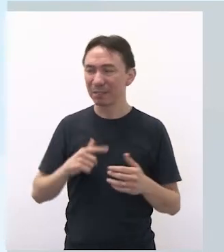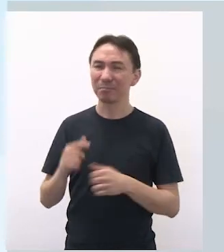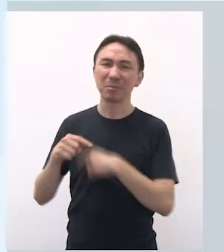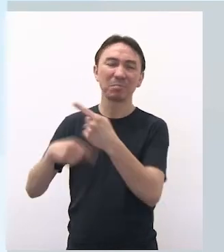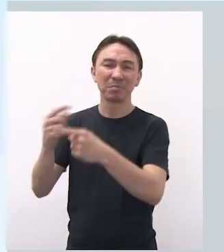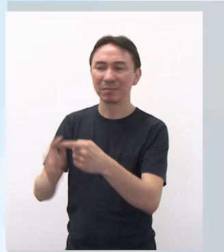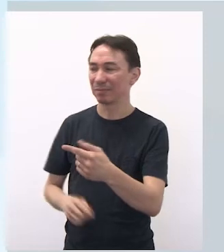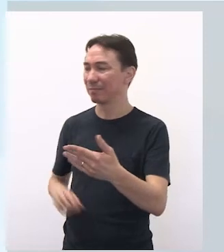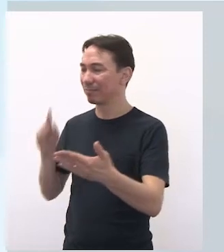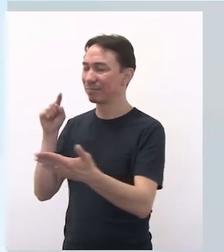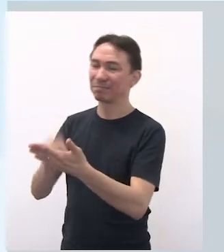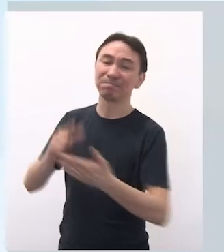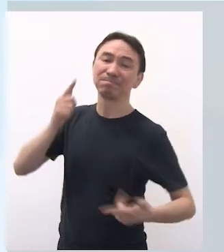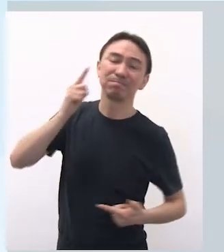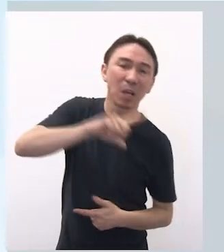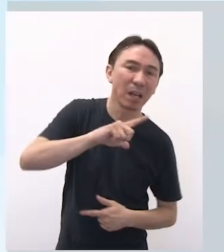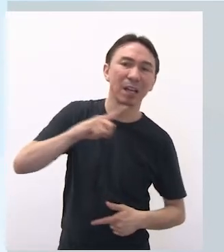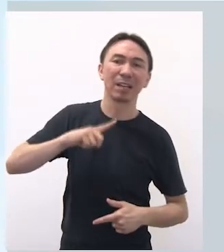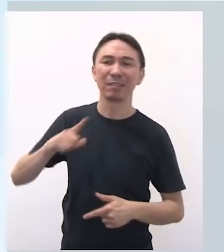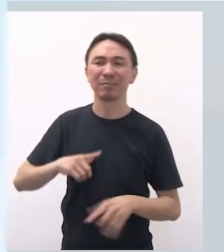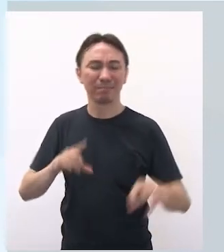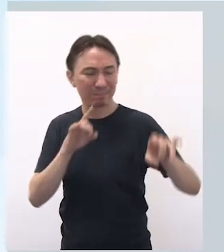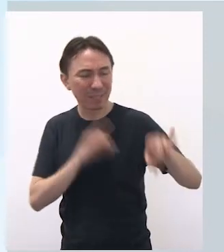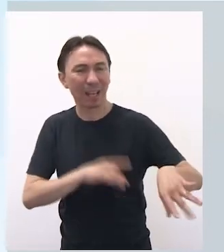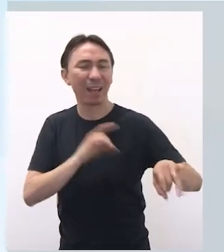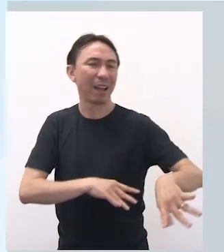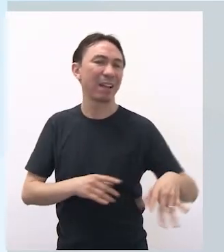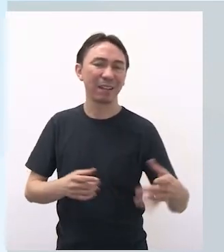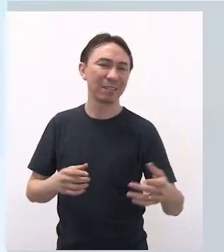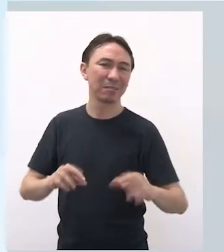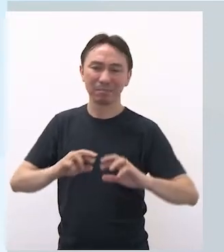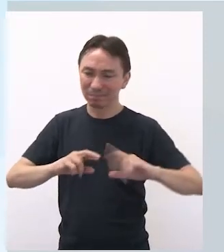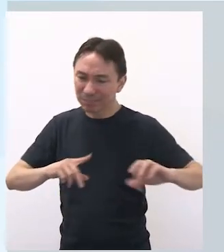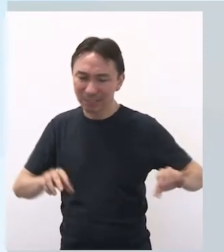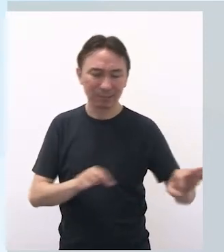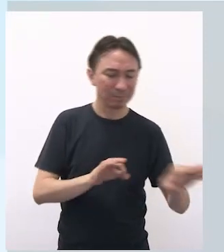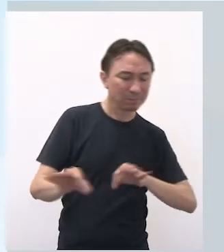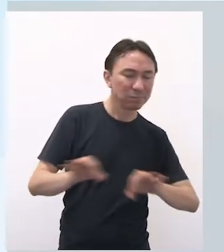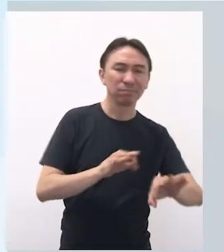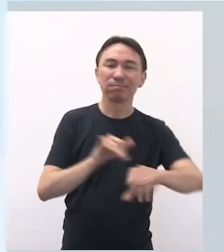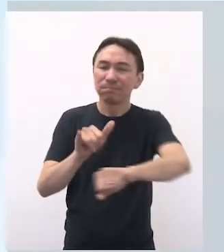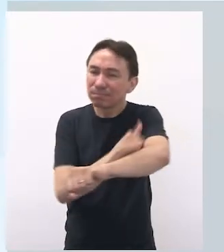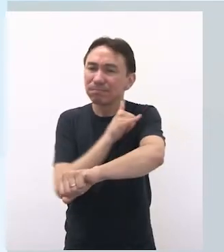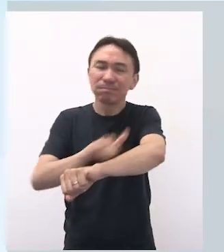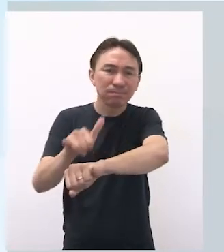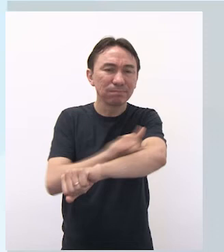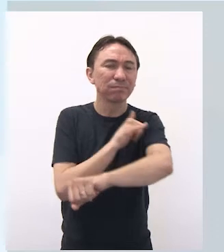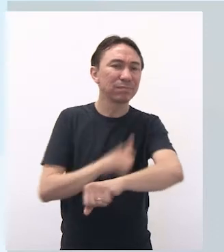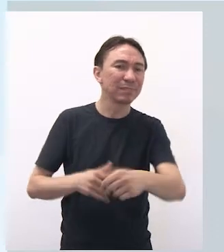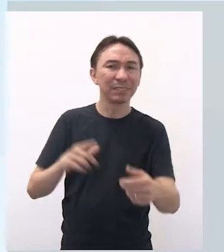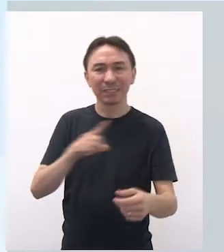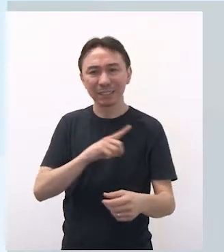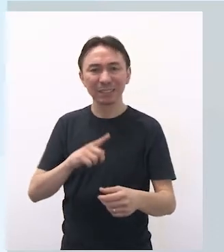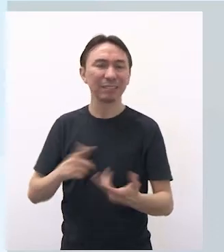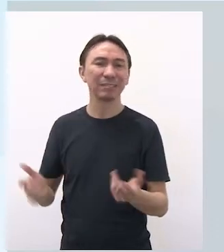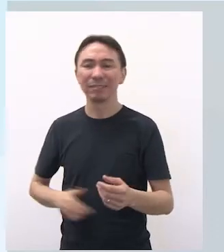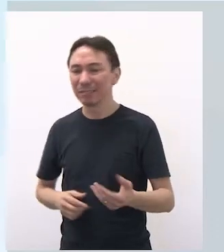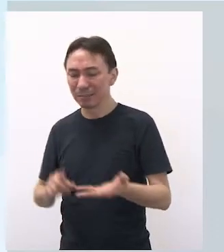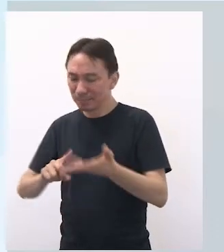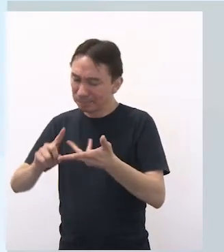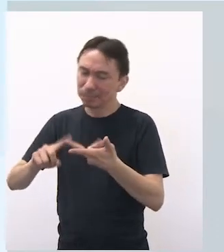regras, técnicas, métodos, estratégias, que envolve valores, atitudes,